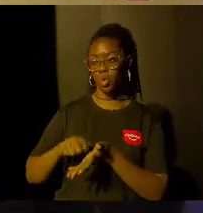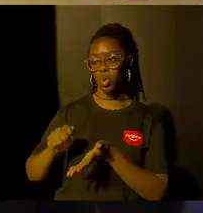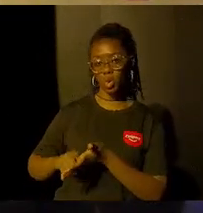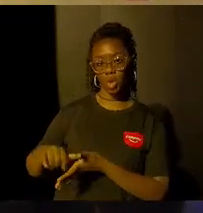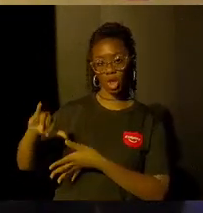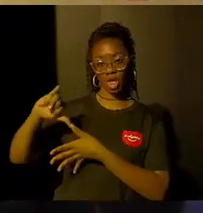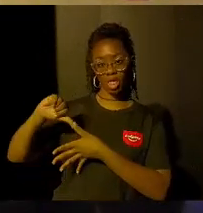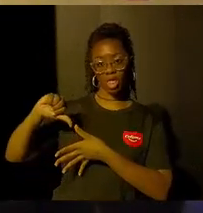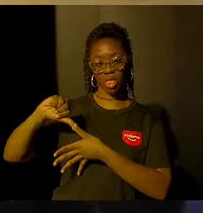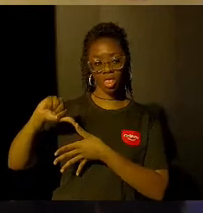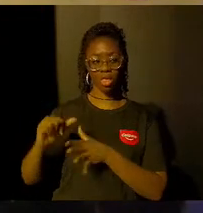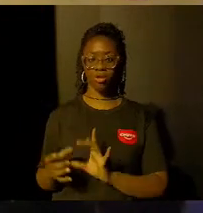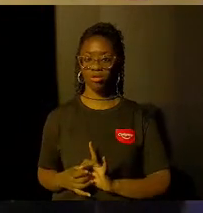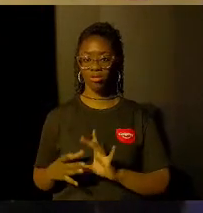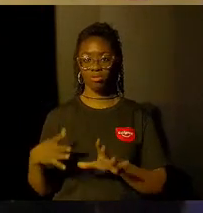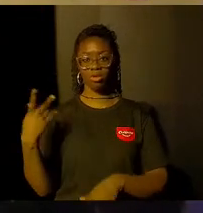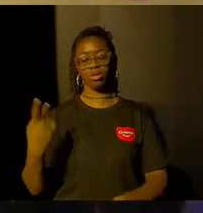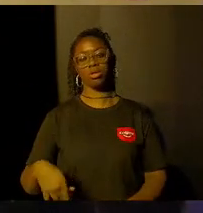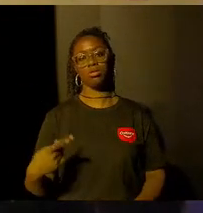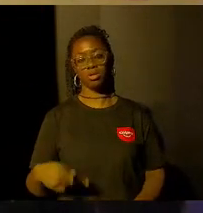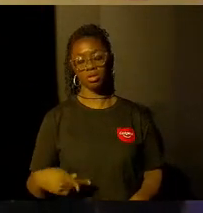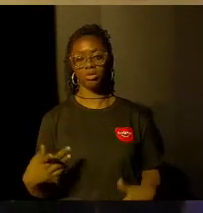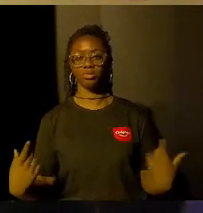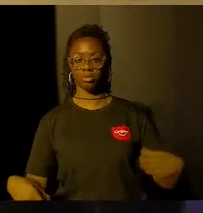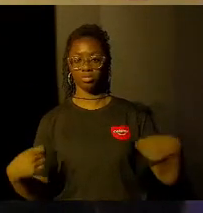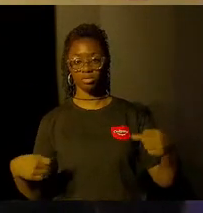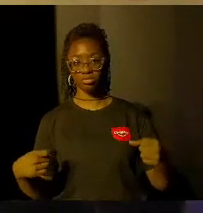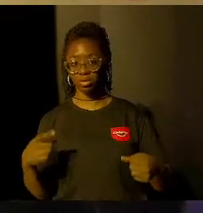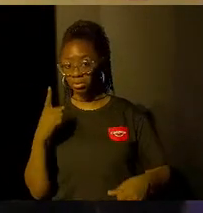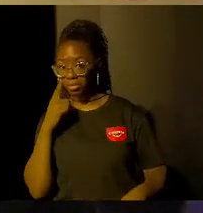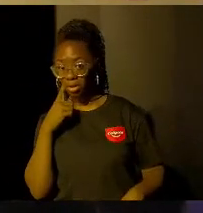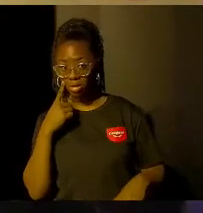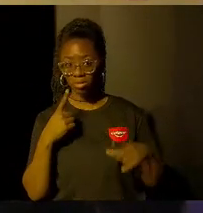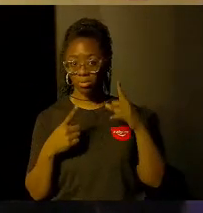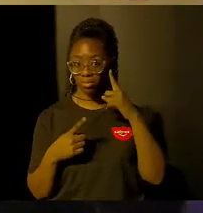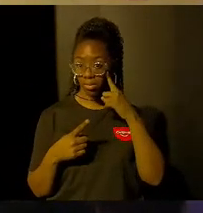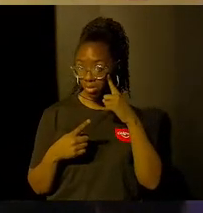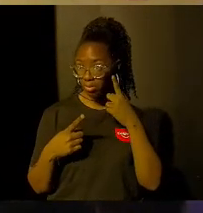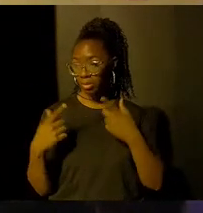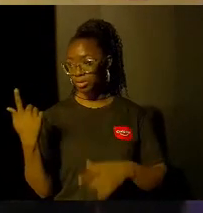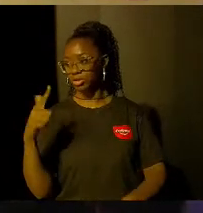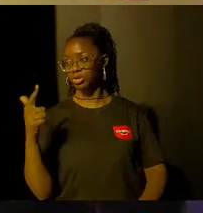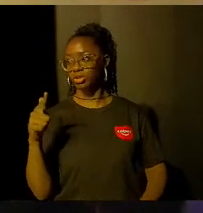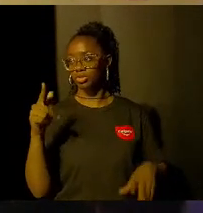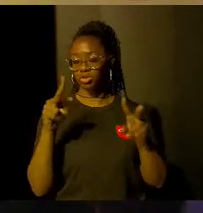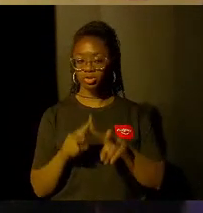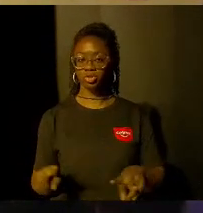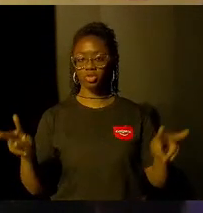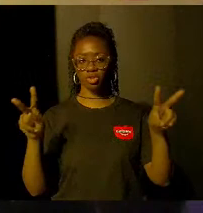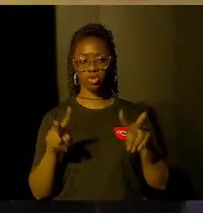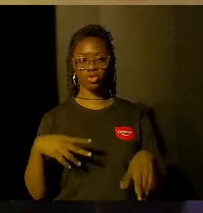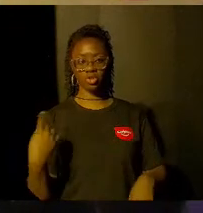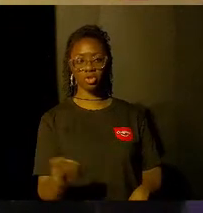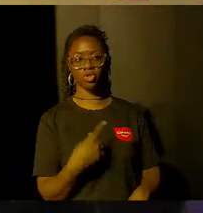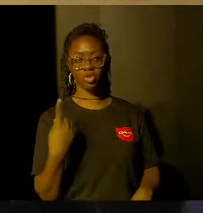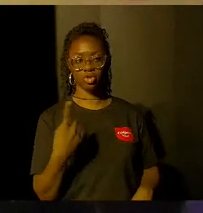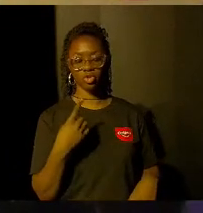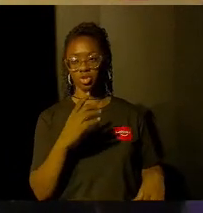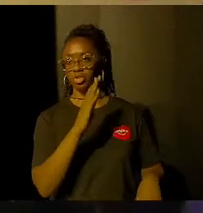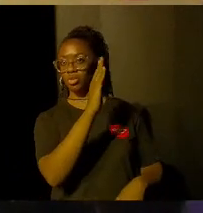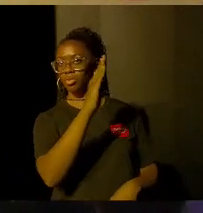estão disponíveis aqui né a gente também tem que desconfiar um pouco da geografia e olhar a nossa estante de um jeito